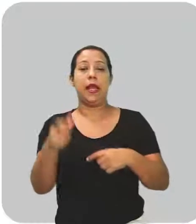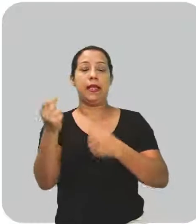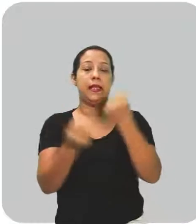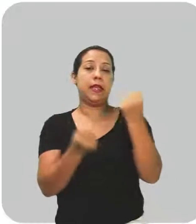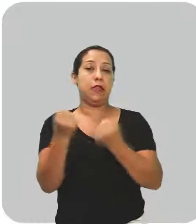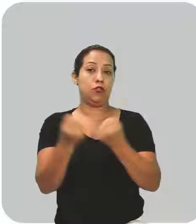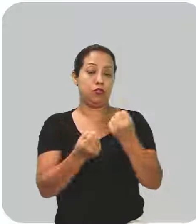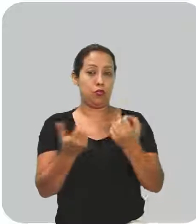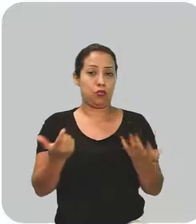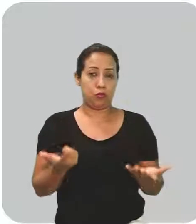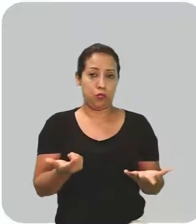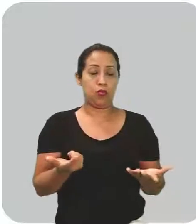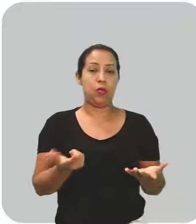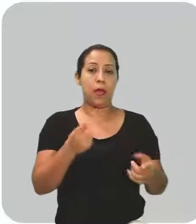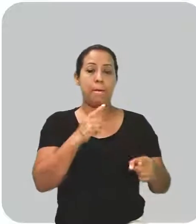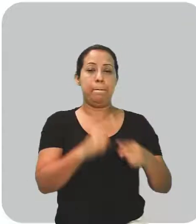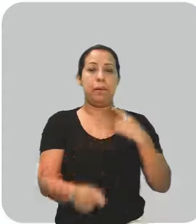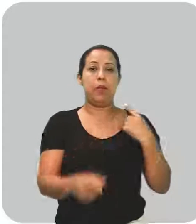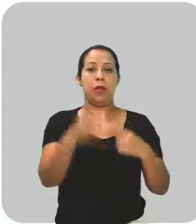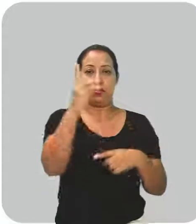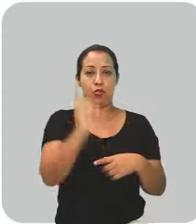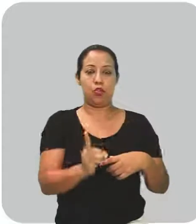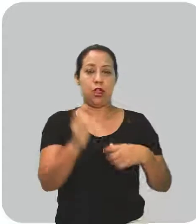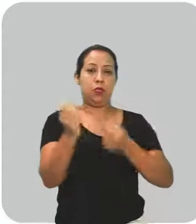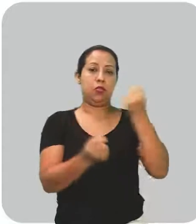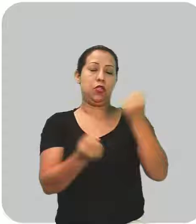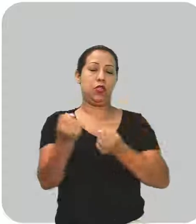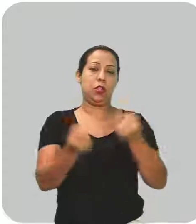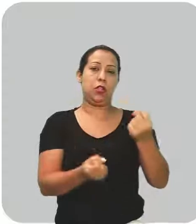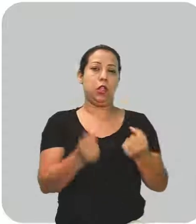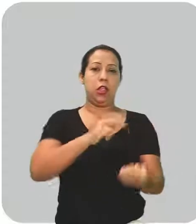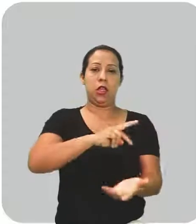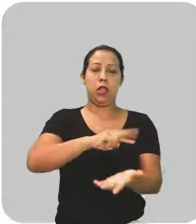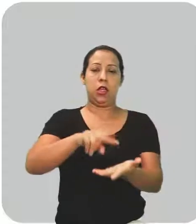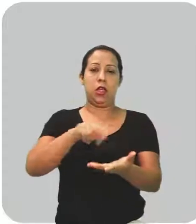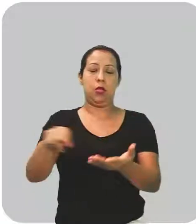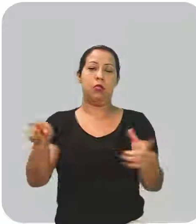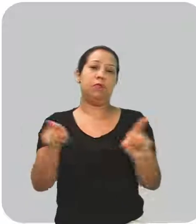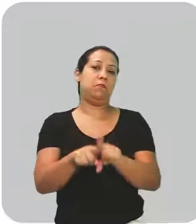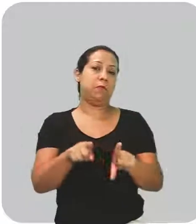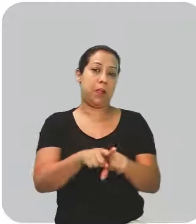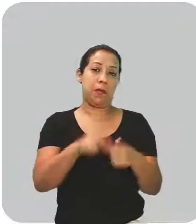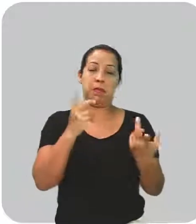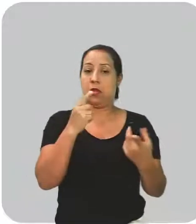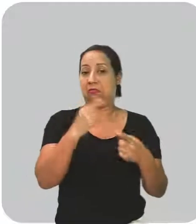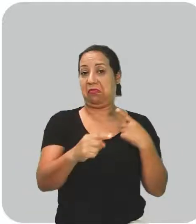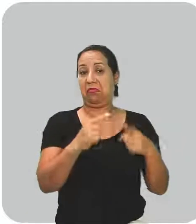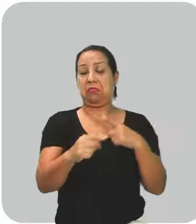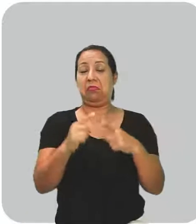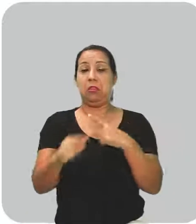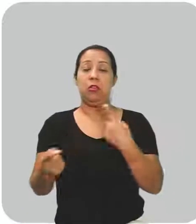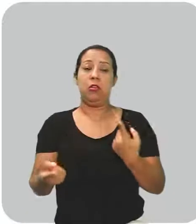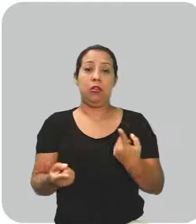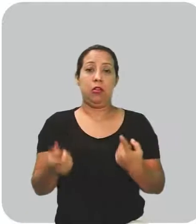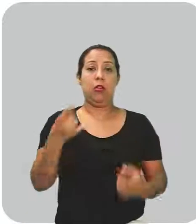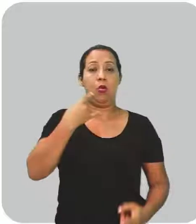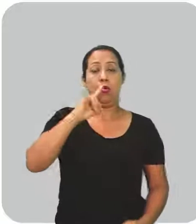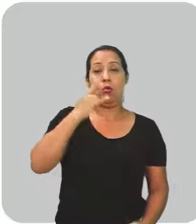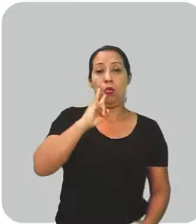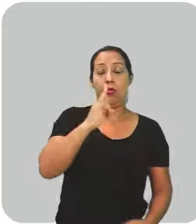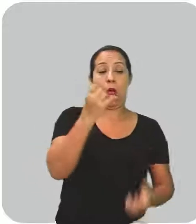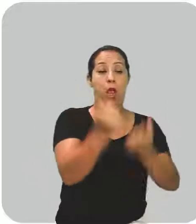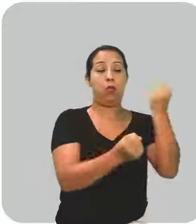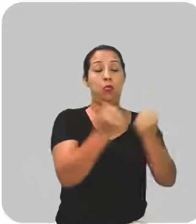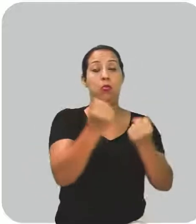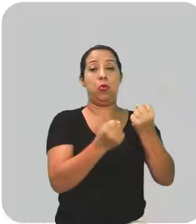do direito de dirigir, entre outros. O álcool e trânsito é uma